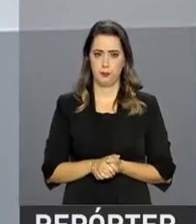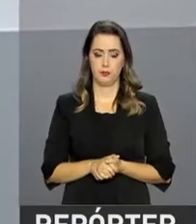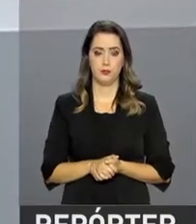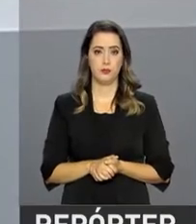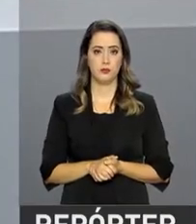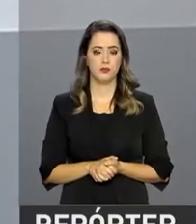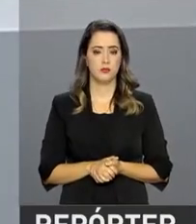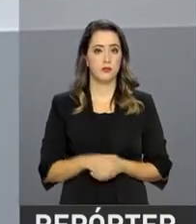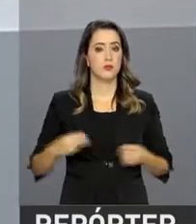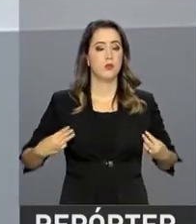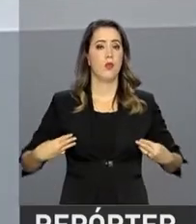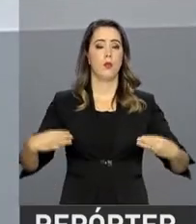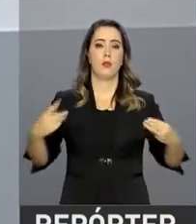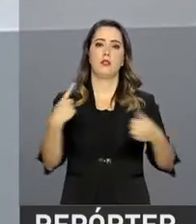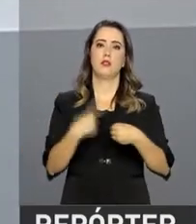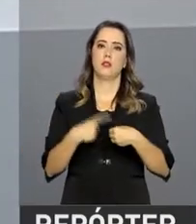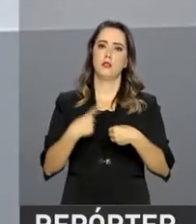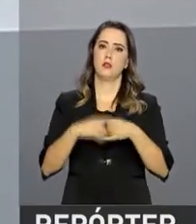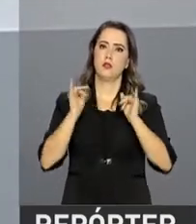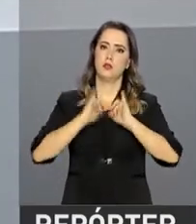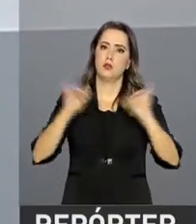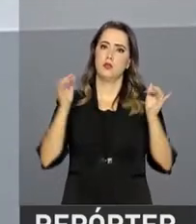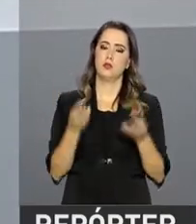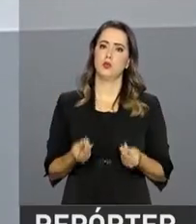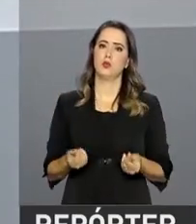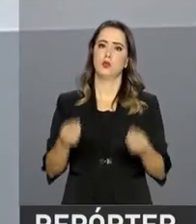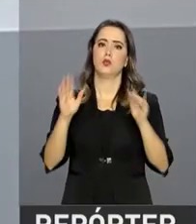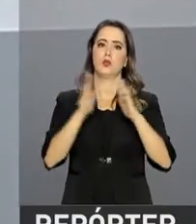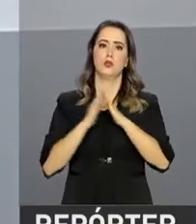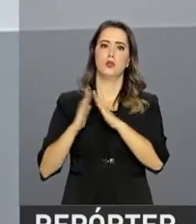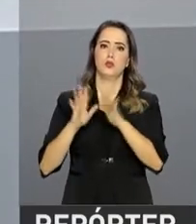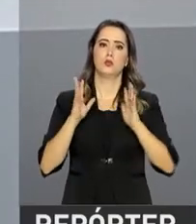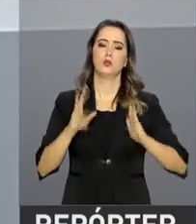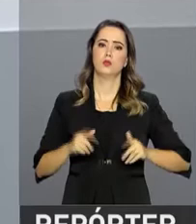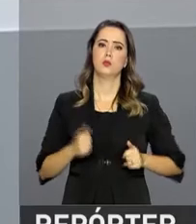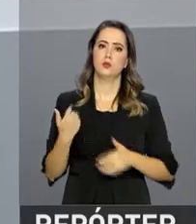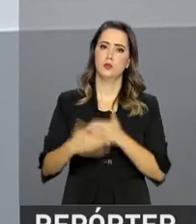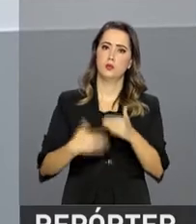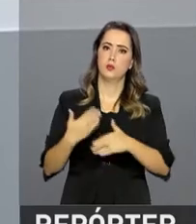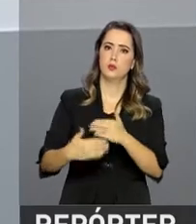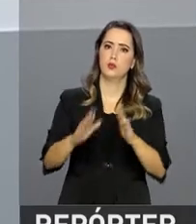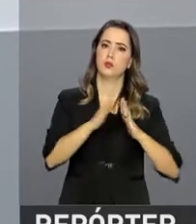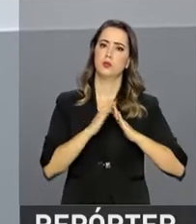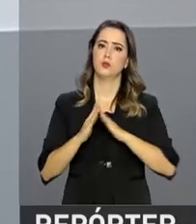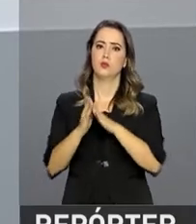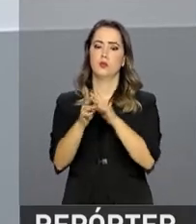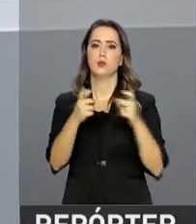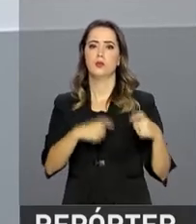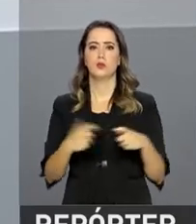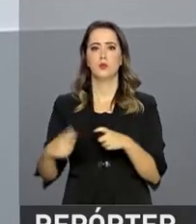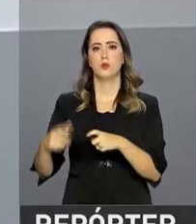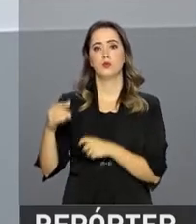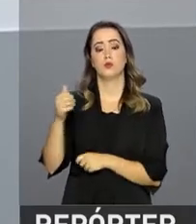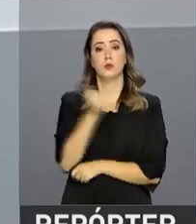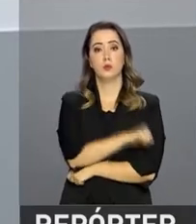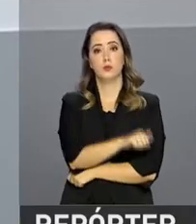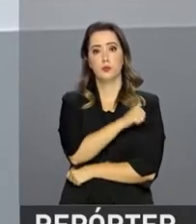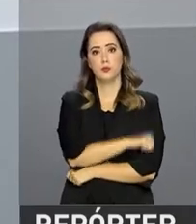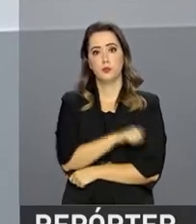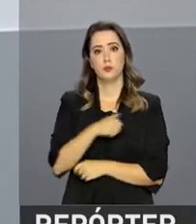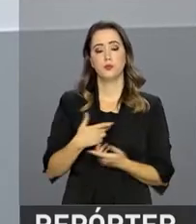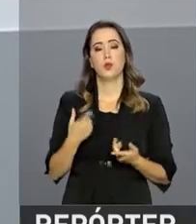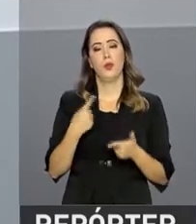das cidades anunciou investimentos nas áreas de habitação saneamento e desenvolvimento urbano para a região serrana do rio de janeiro